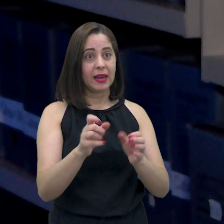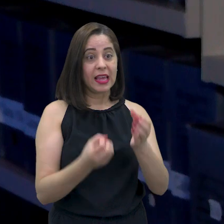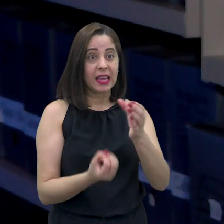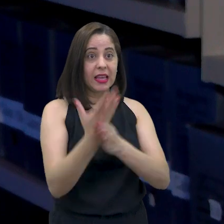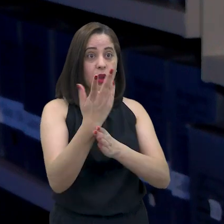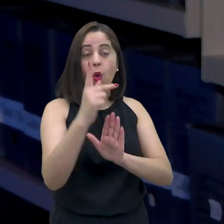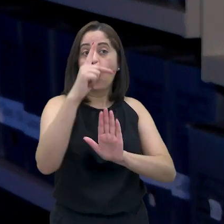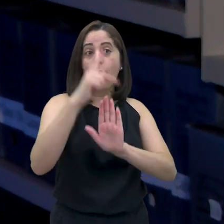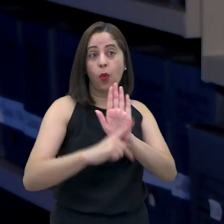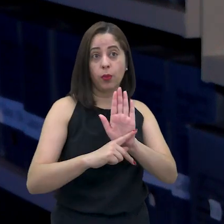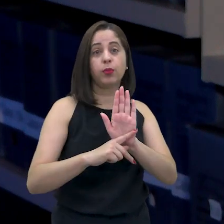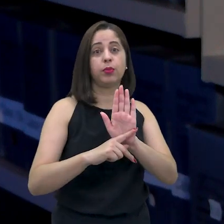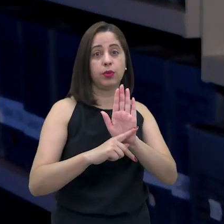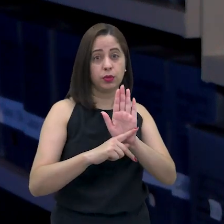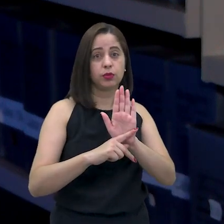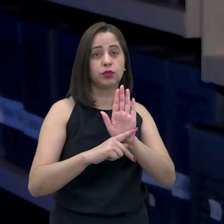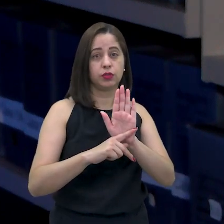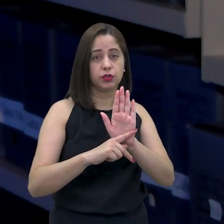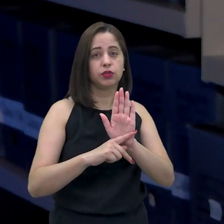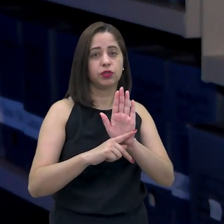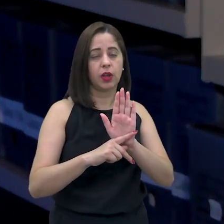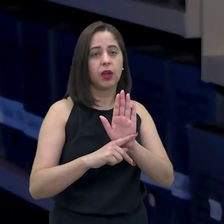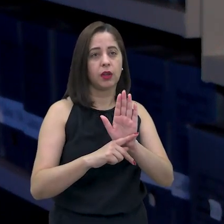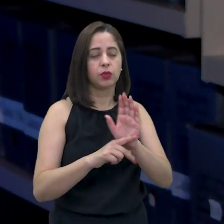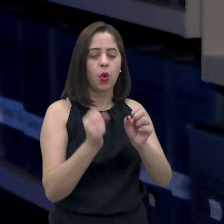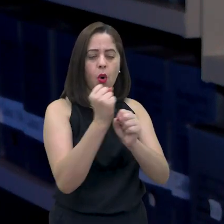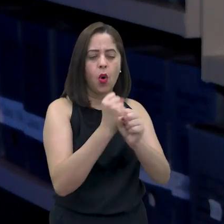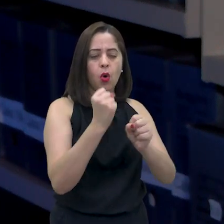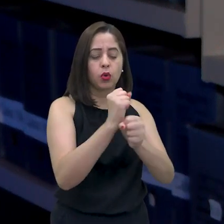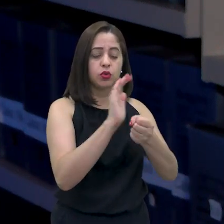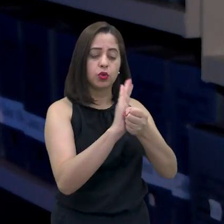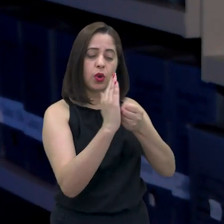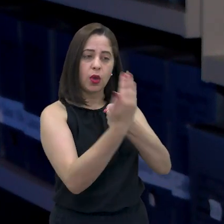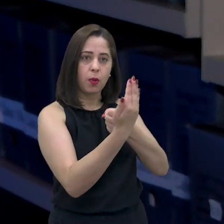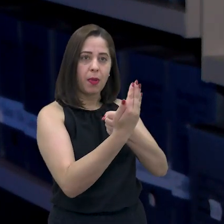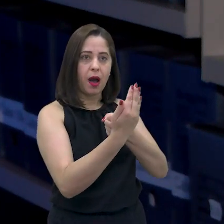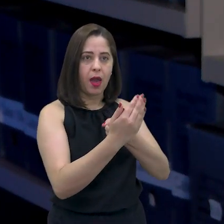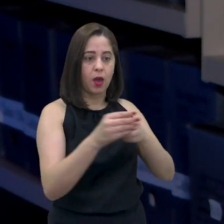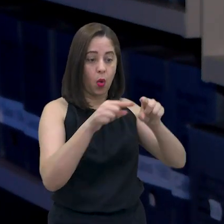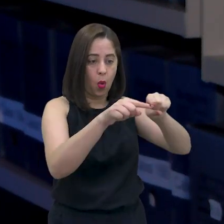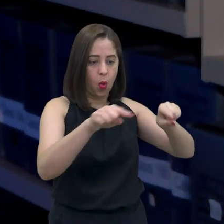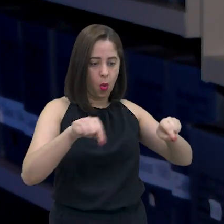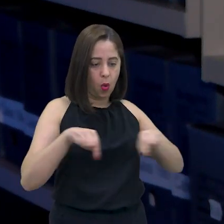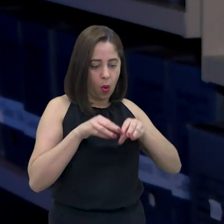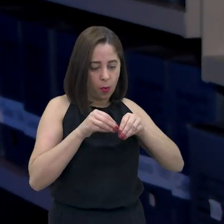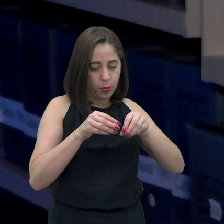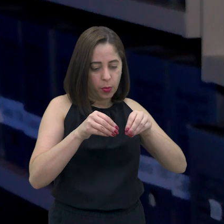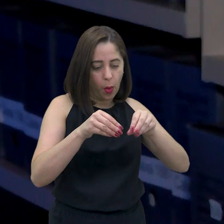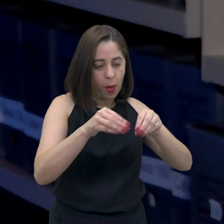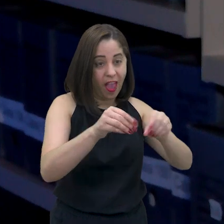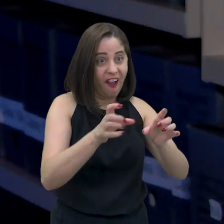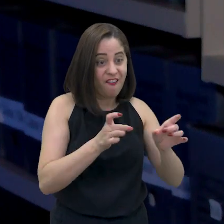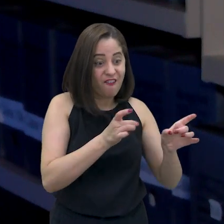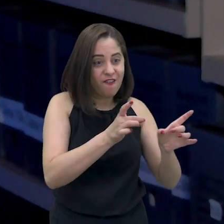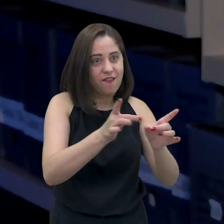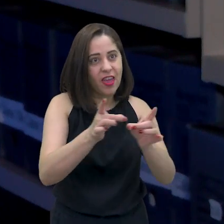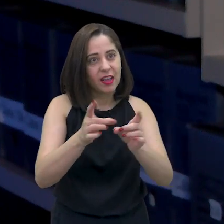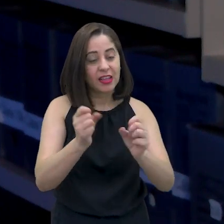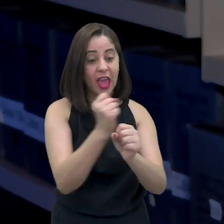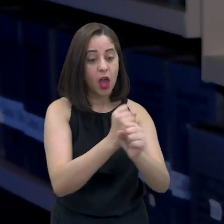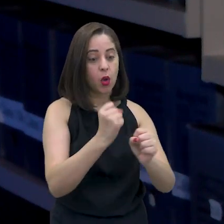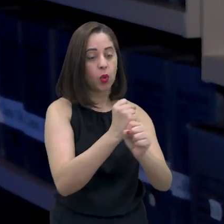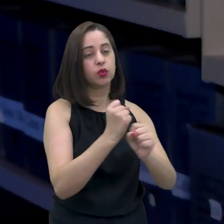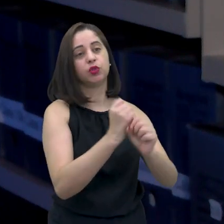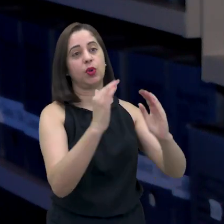projeto pro bairro que começou realmente a ter essa ideia de vender esses losses de separar esse local né então você tem